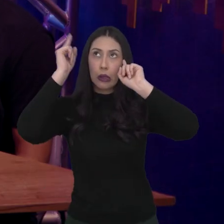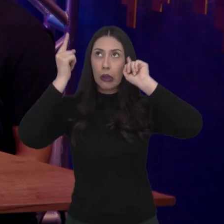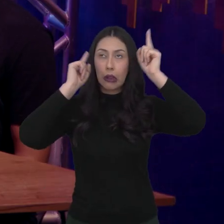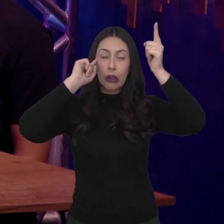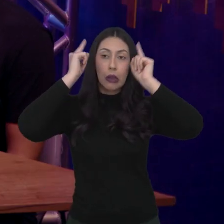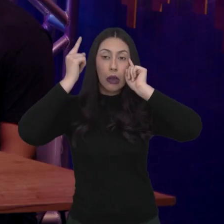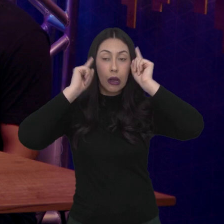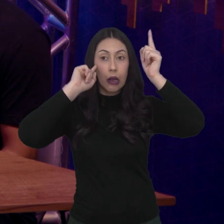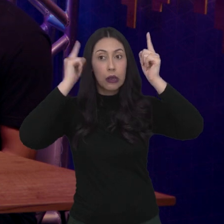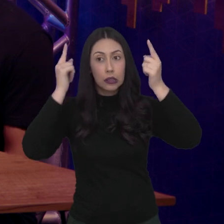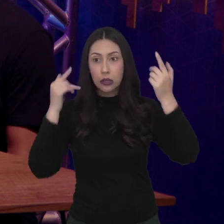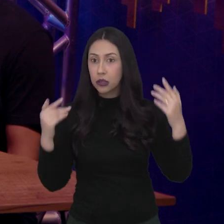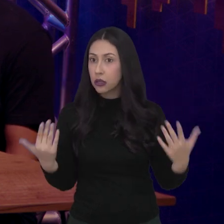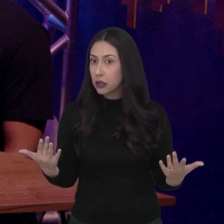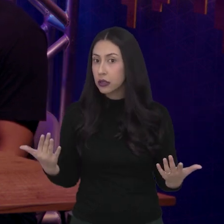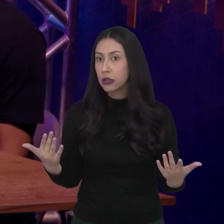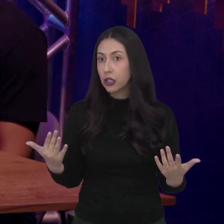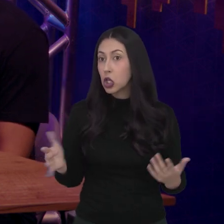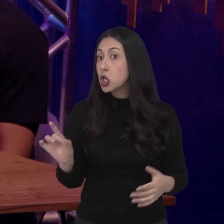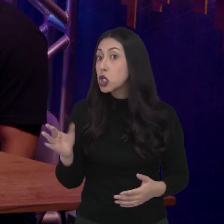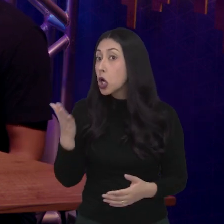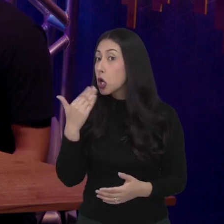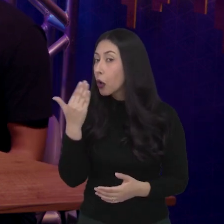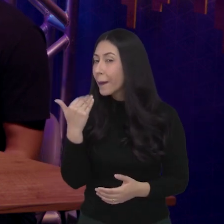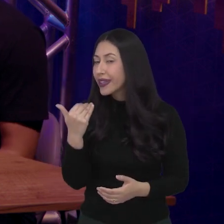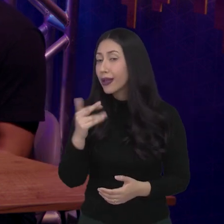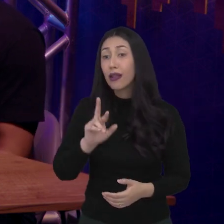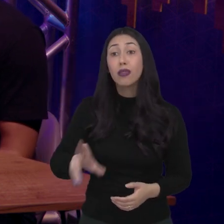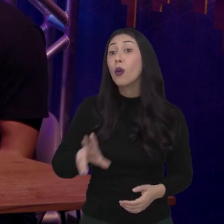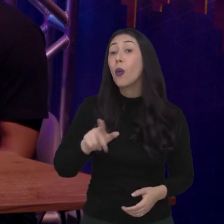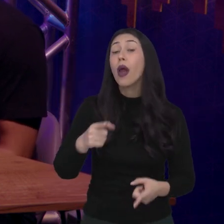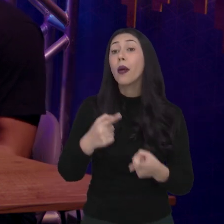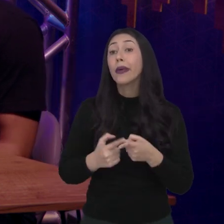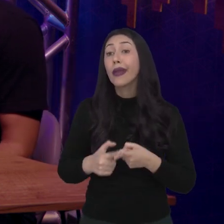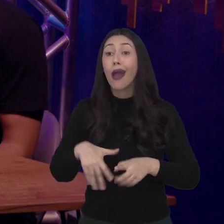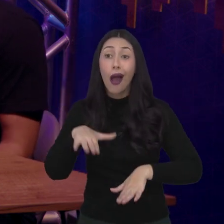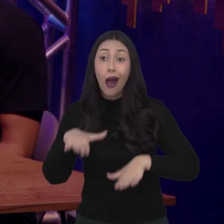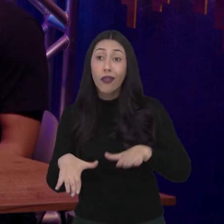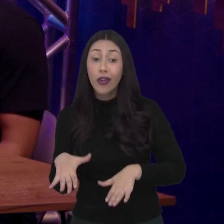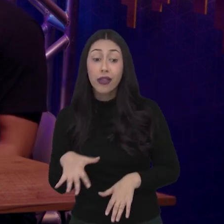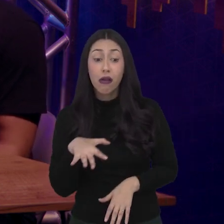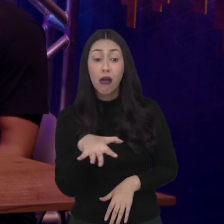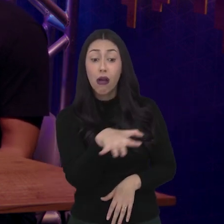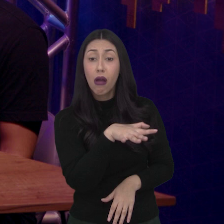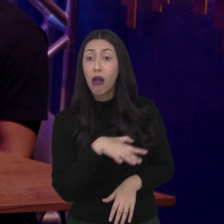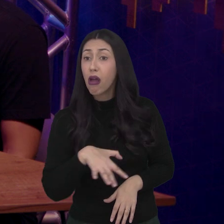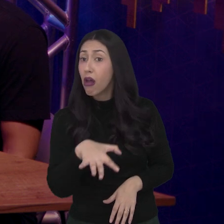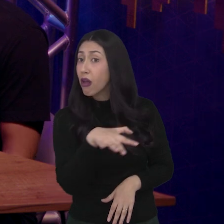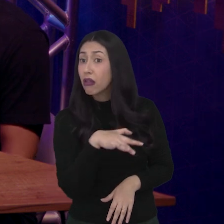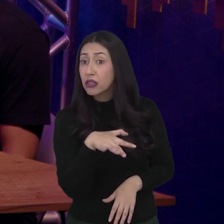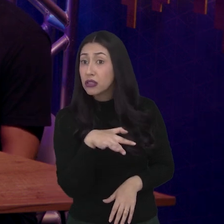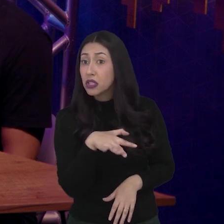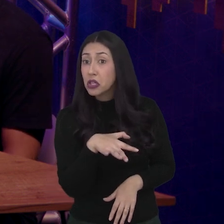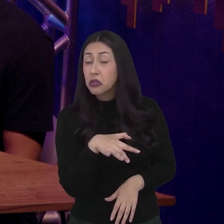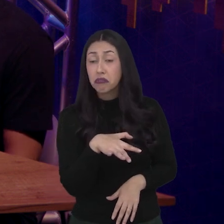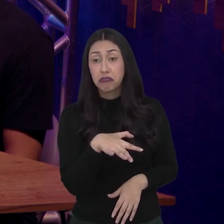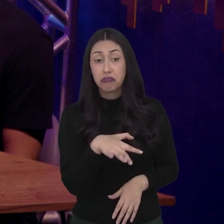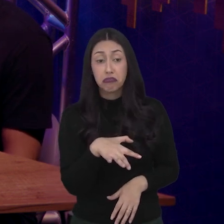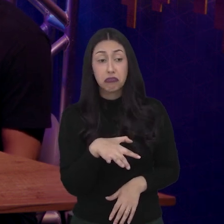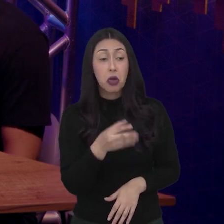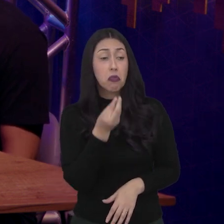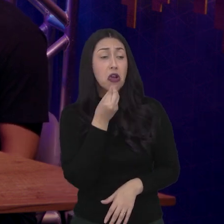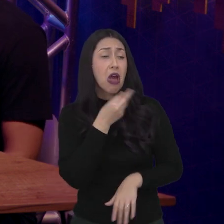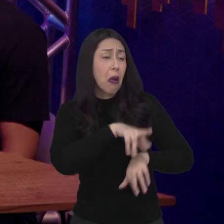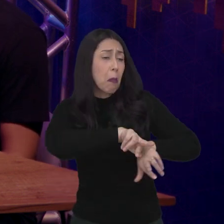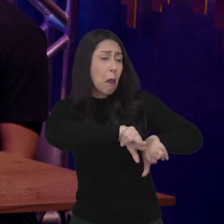né? Não é só por essa questão alimentar, mas é muitas vezes porque não tem acesso à cultura, muitas